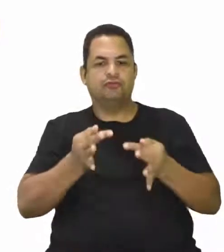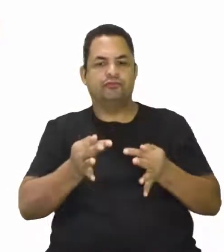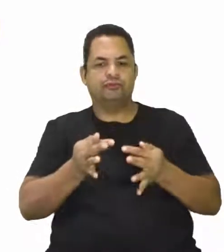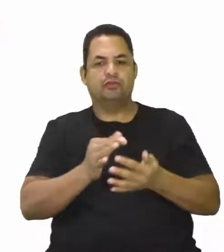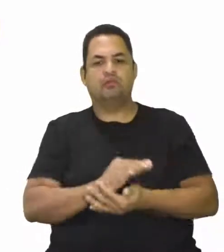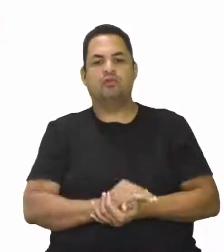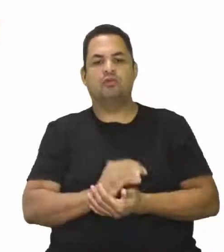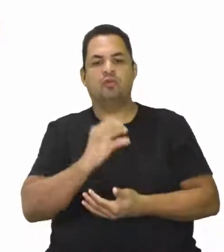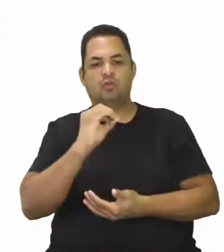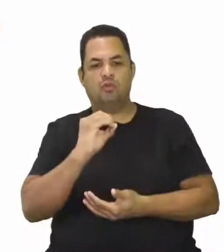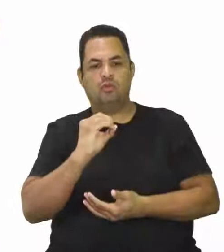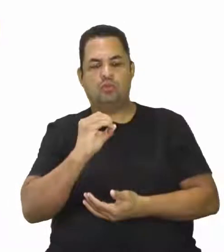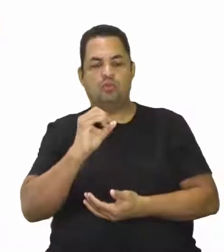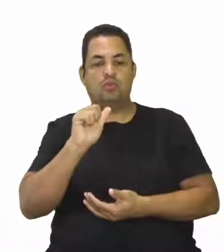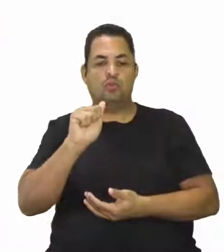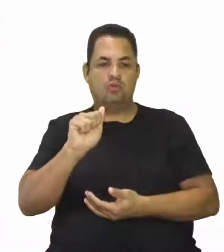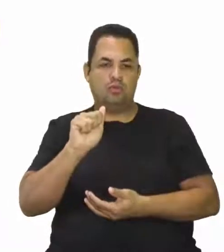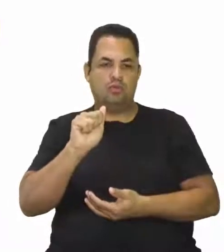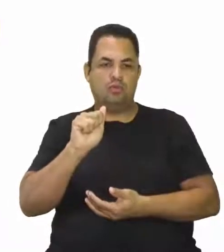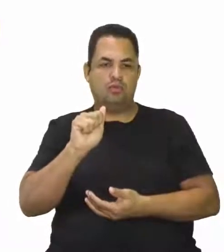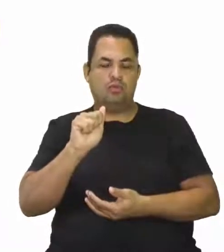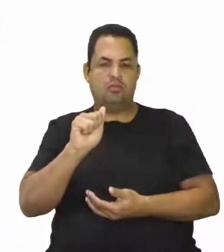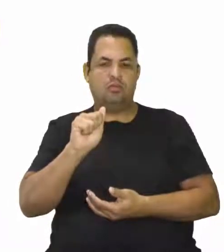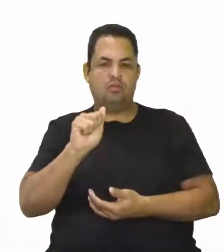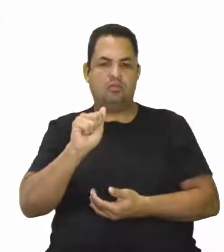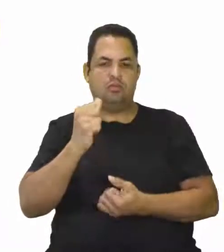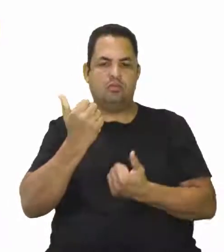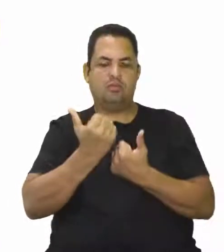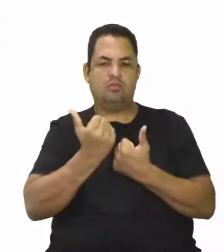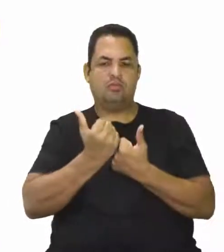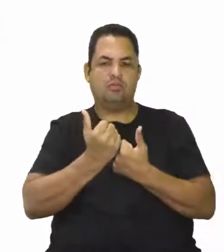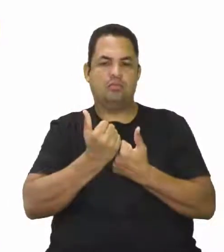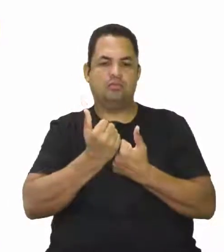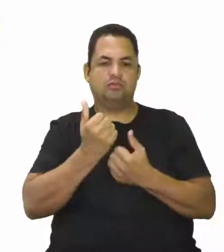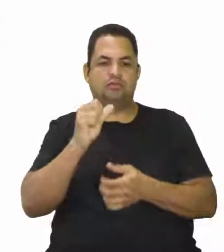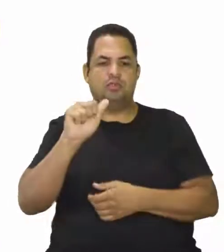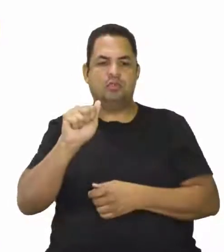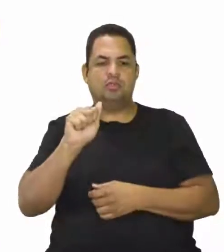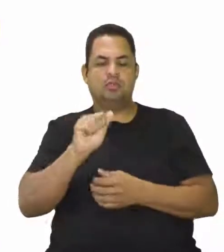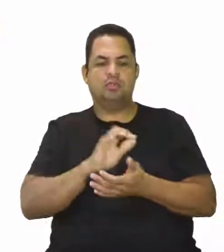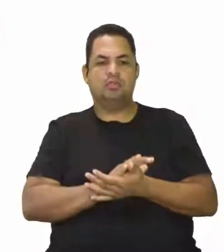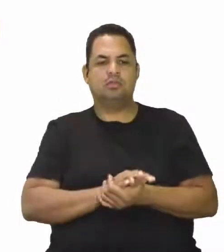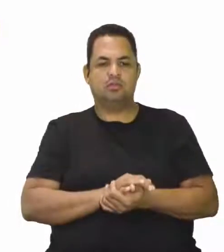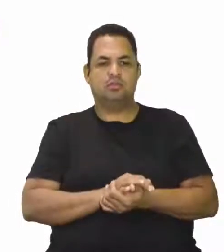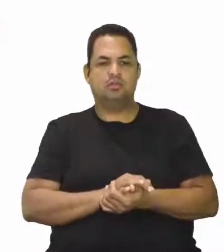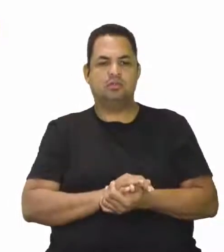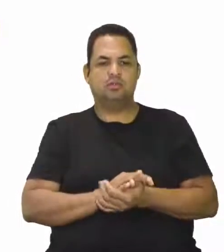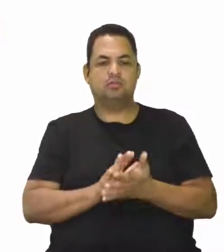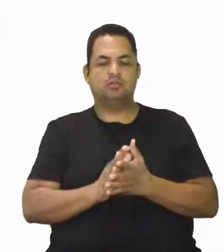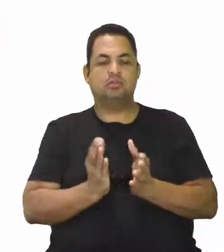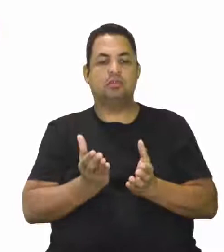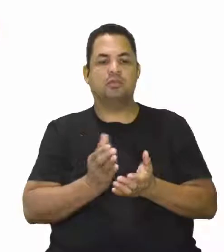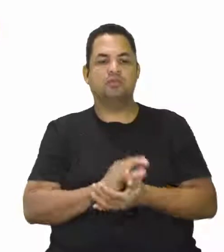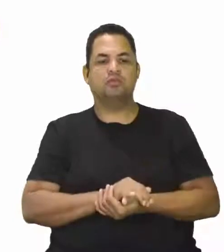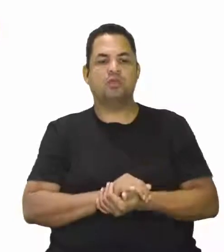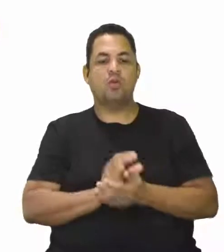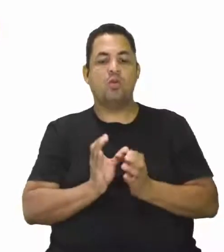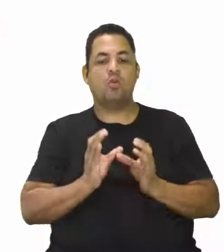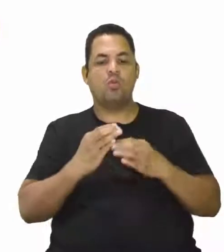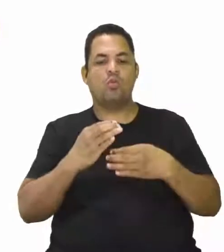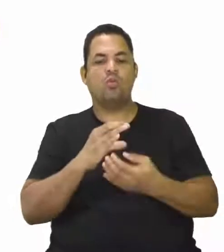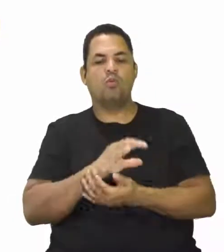em o ou a, né? O o substitui por a, nós temos ela pertencente ao